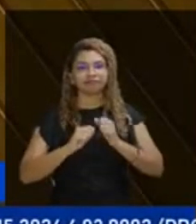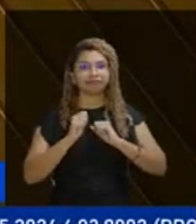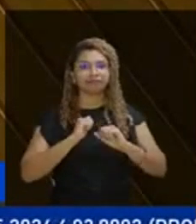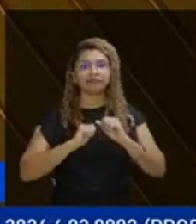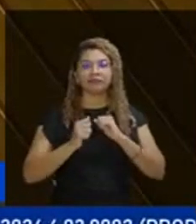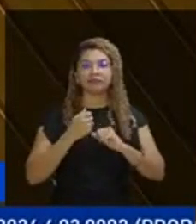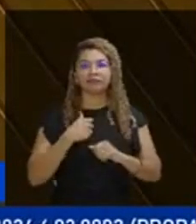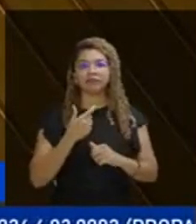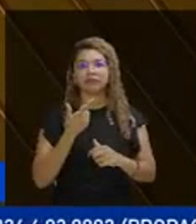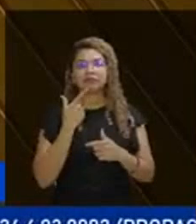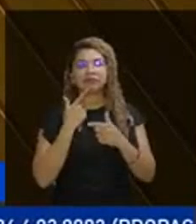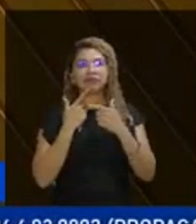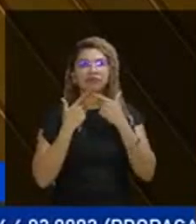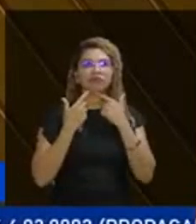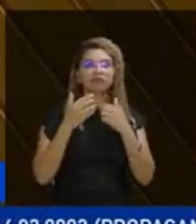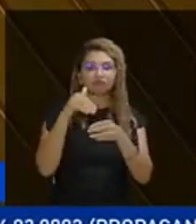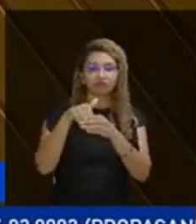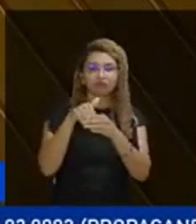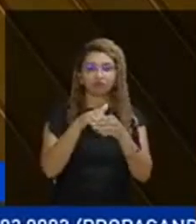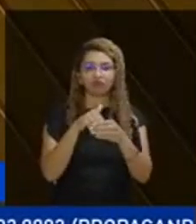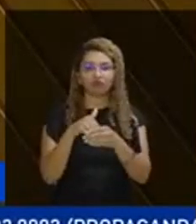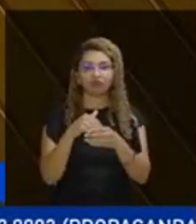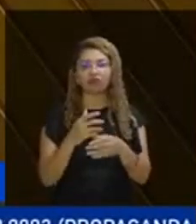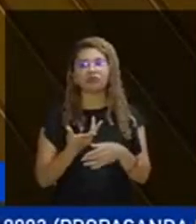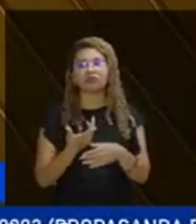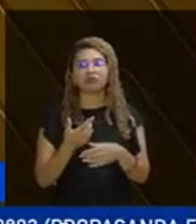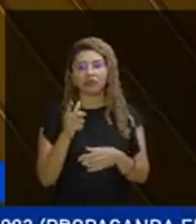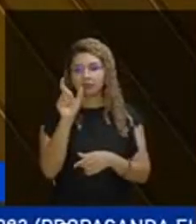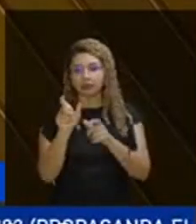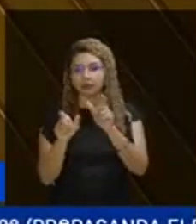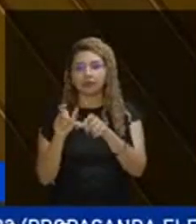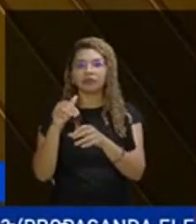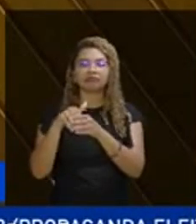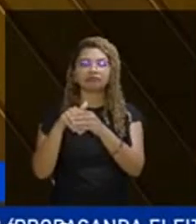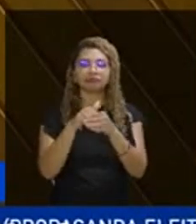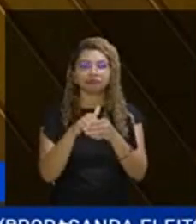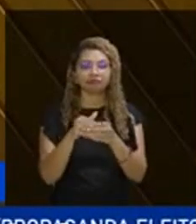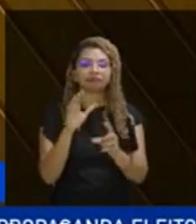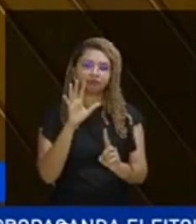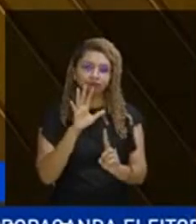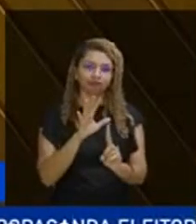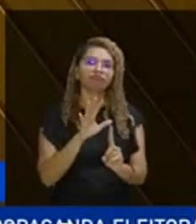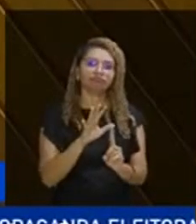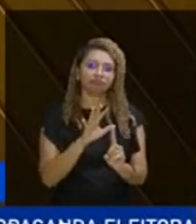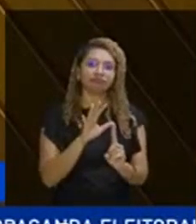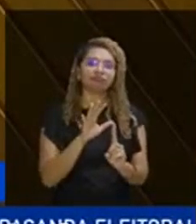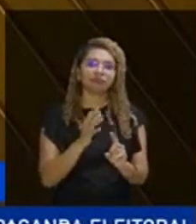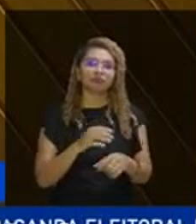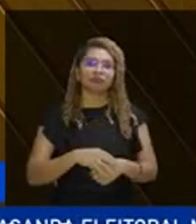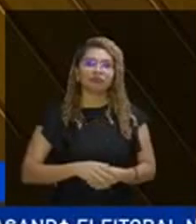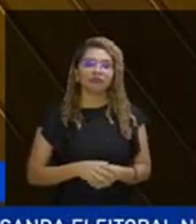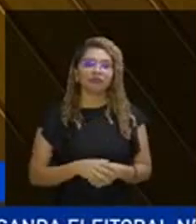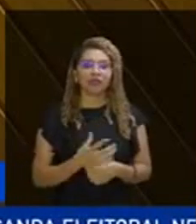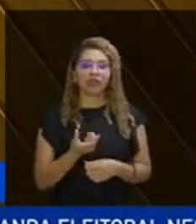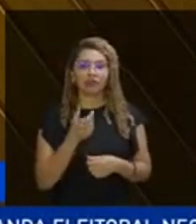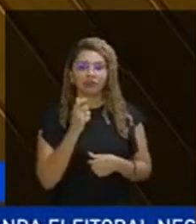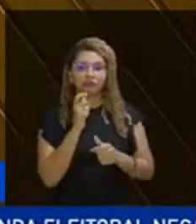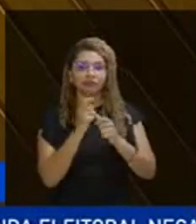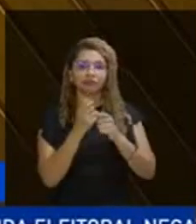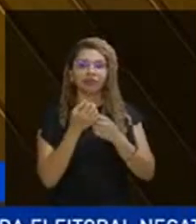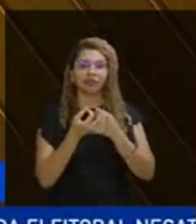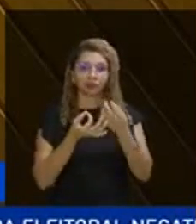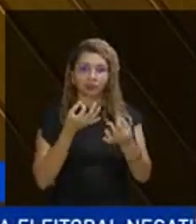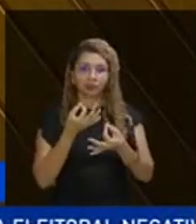060097-15.24.6.003.000, entre parênteses, propaganda eleitoral negativa, origem Macapá/P, relator, juiz Anselmo Gonçalves.